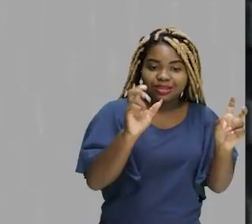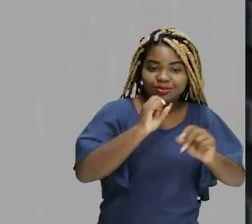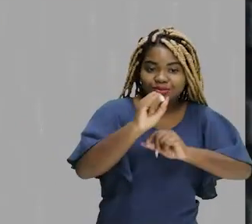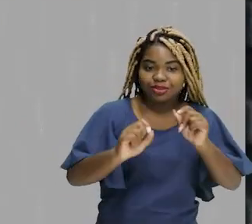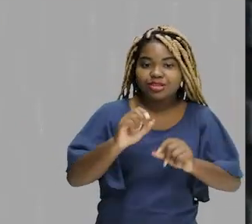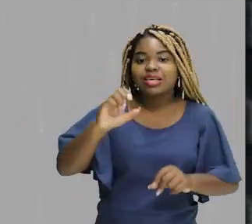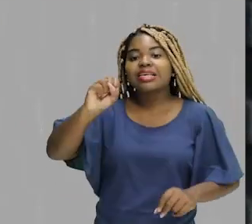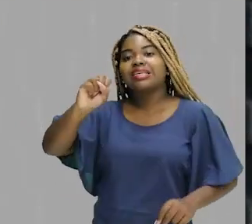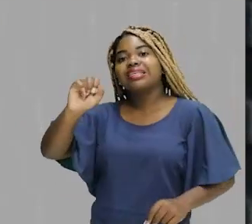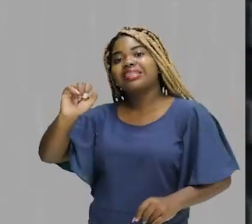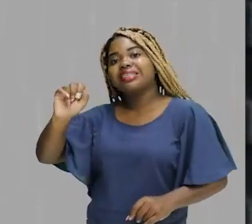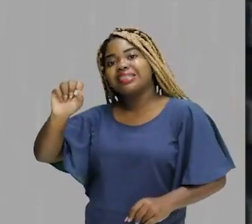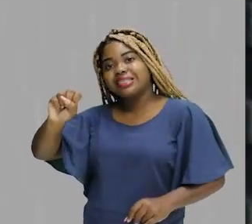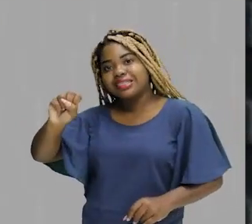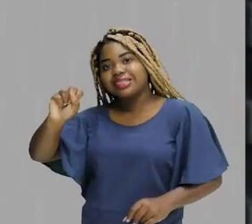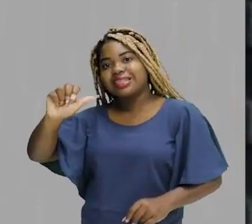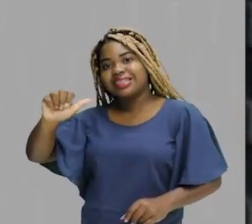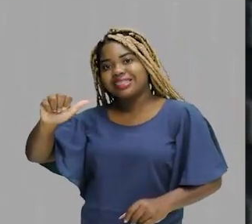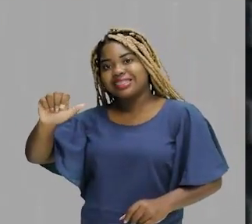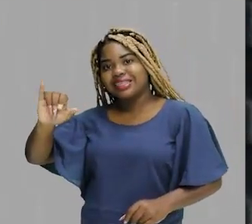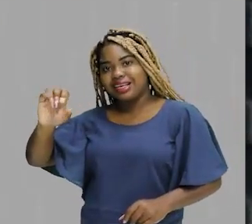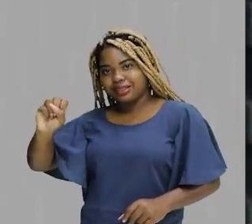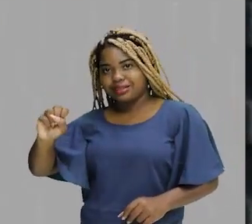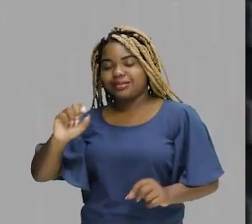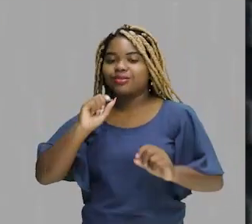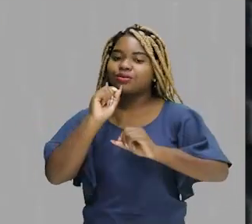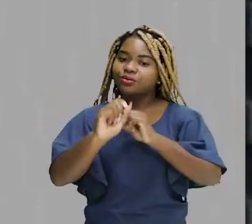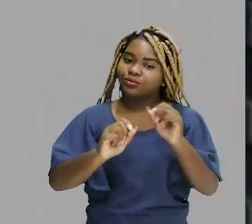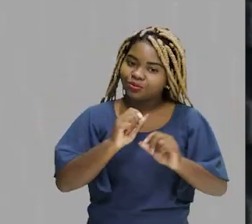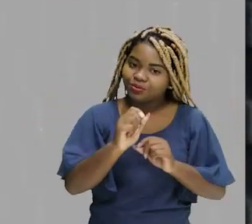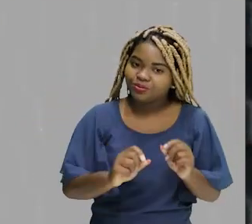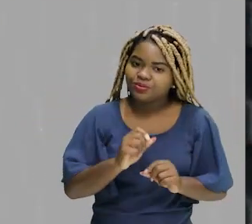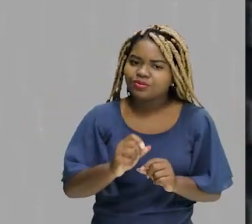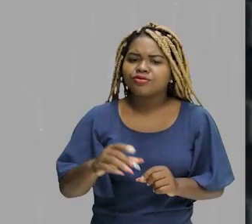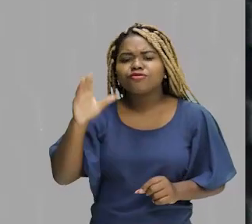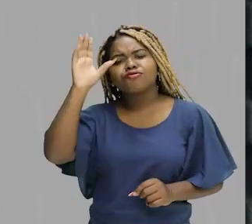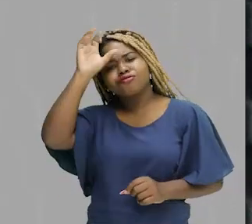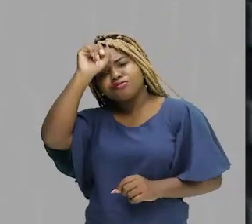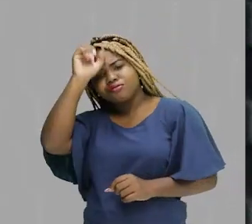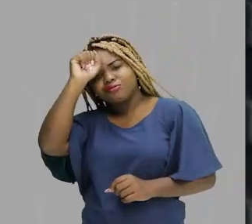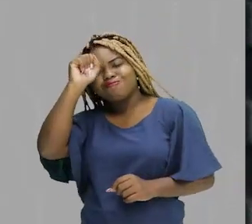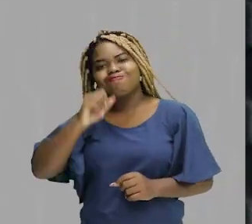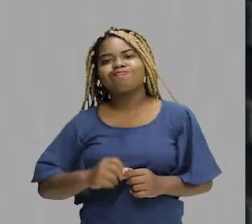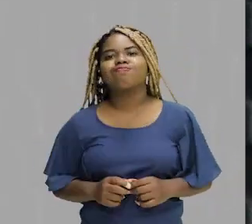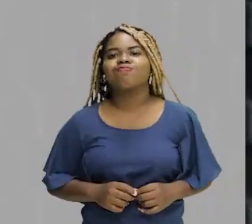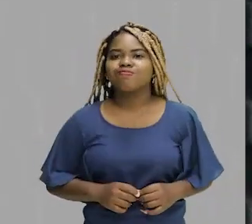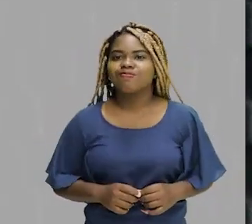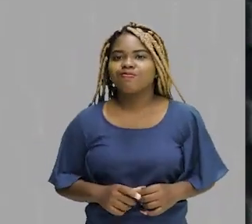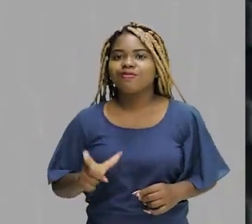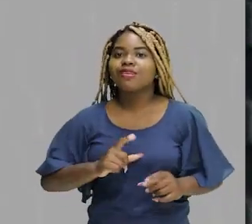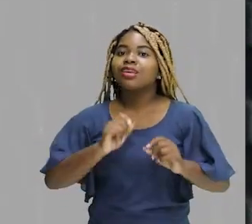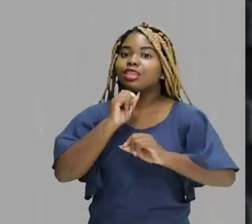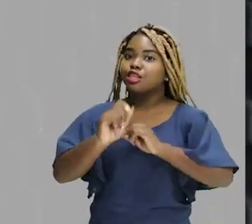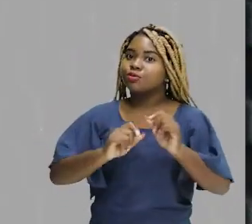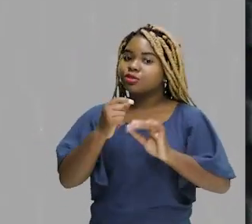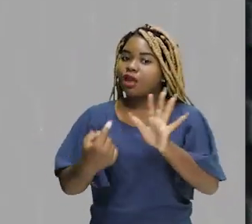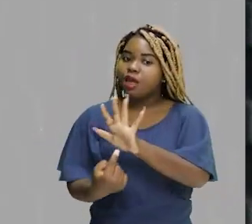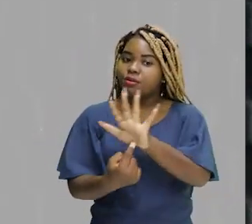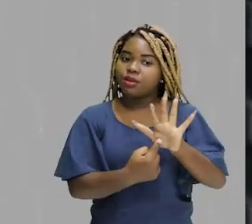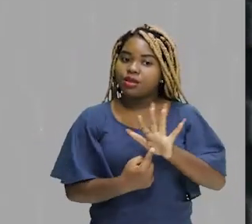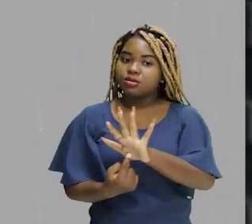sais. Bom, o que nós vamos aprender sobre os sais nessa aula? Nós vamos